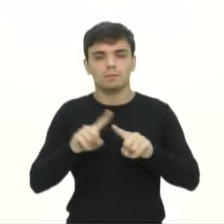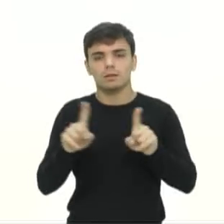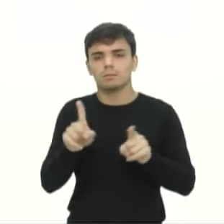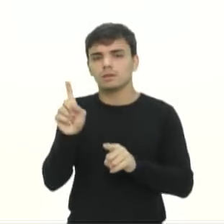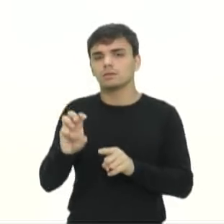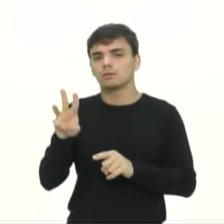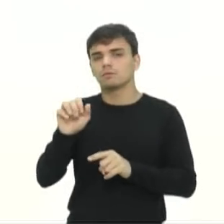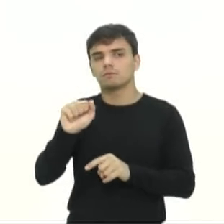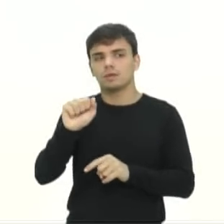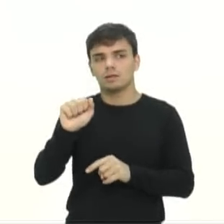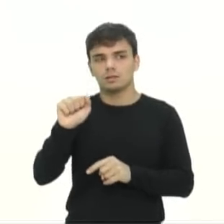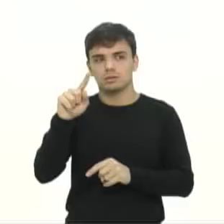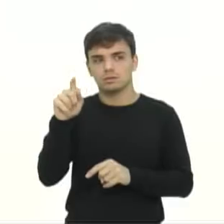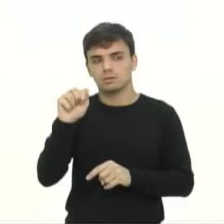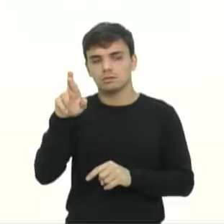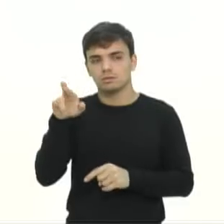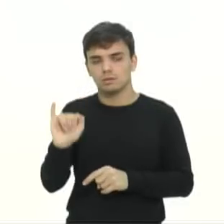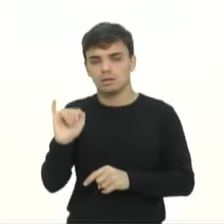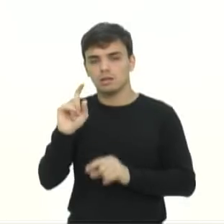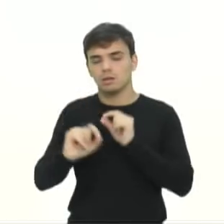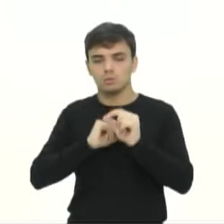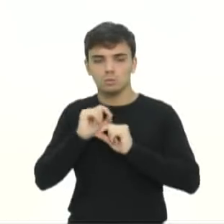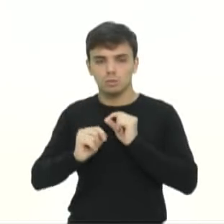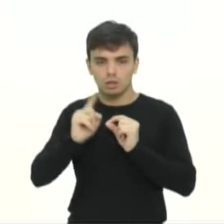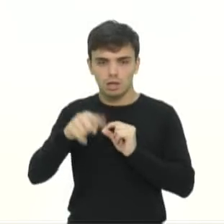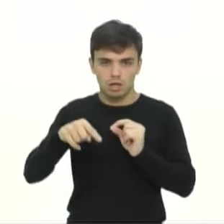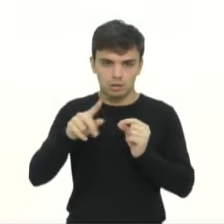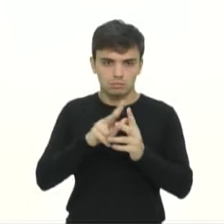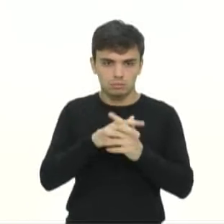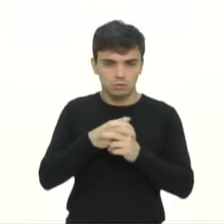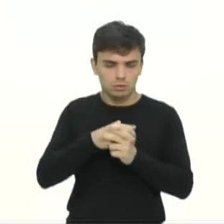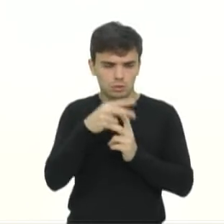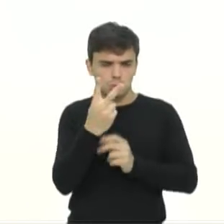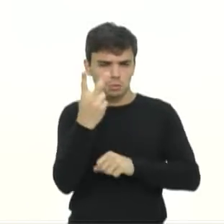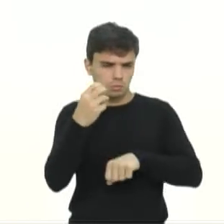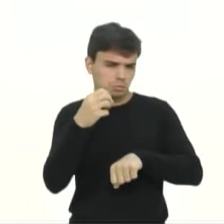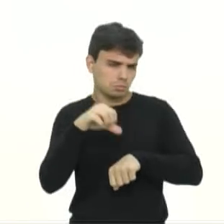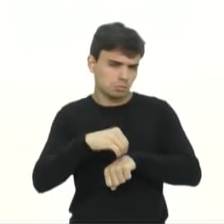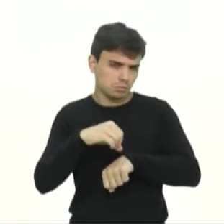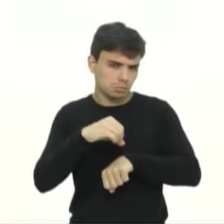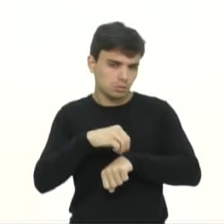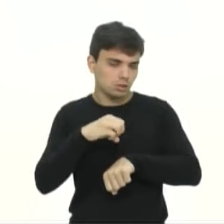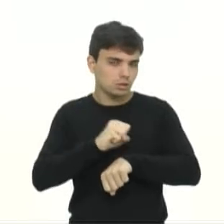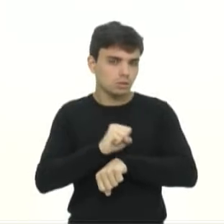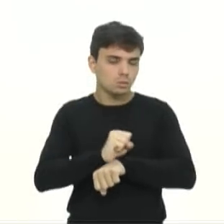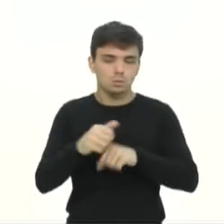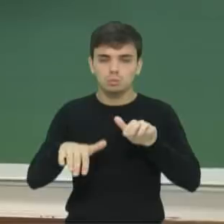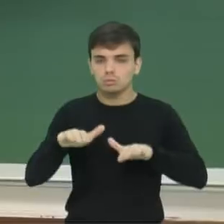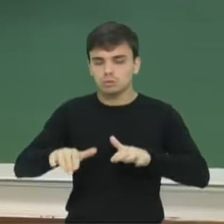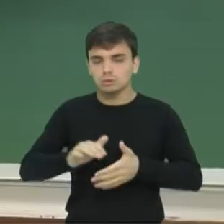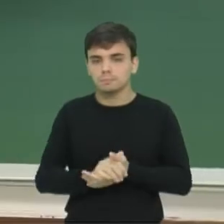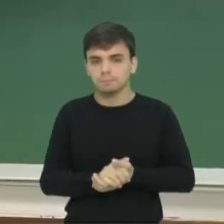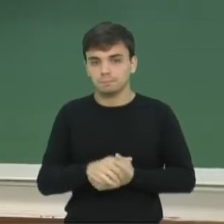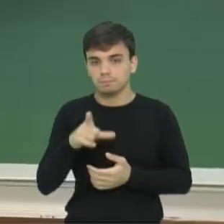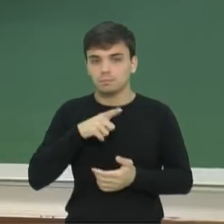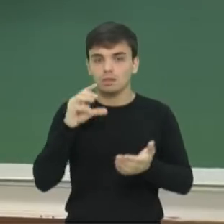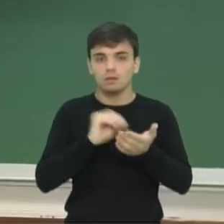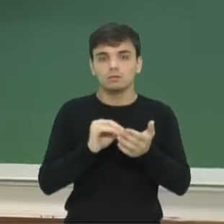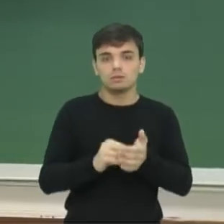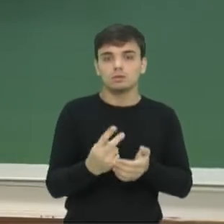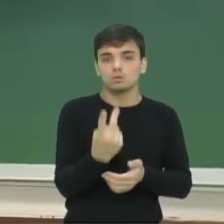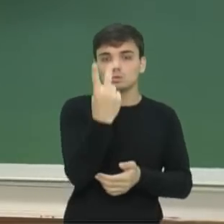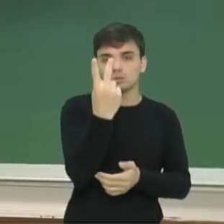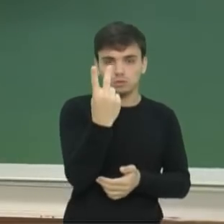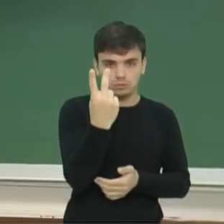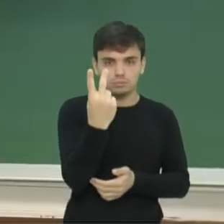15 e 19 segundos. 2 vazares somados correspondem ao ippon. Né? Então, apliquei 2 vazares, caracteriza o